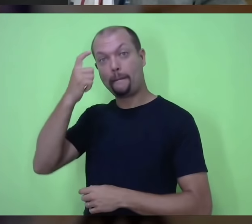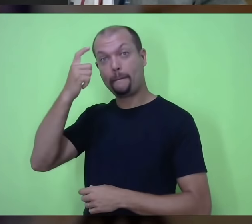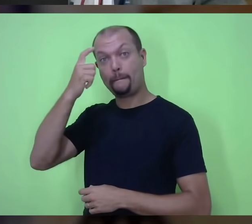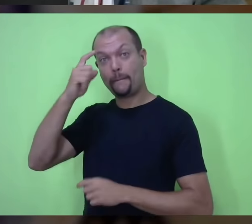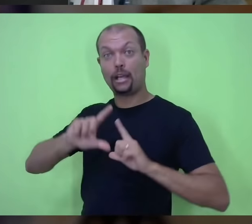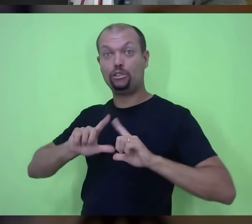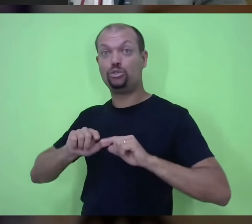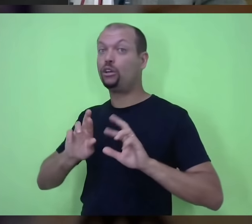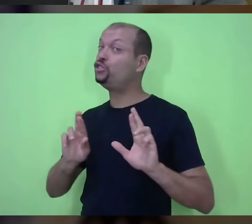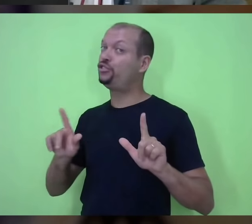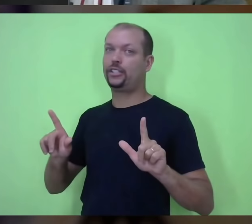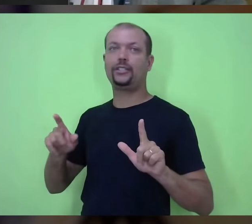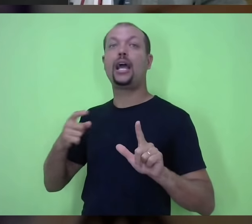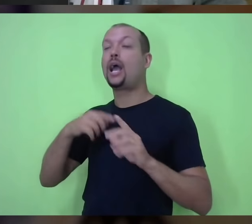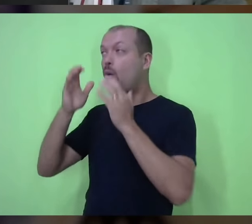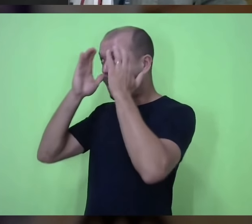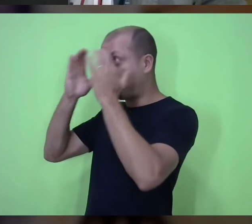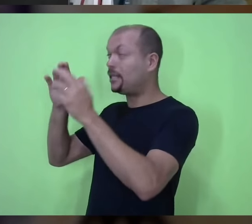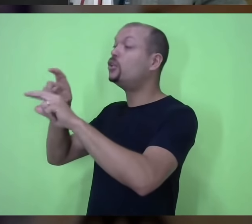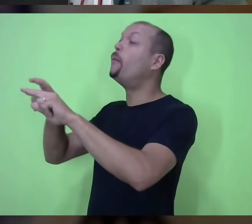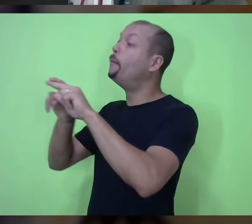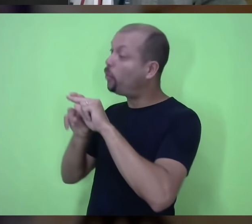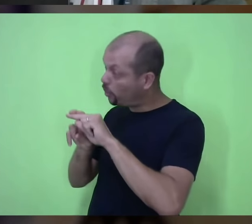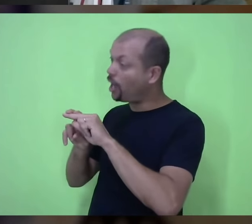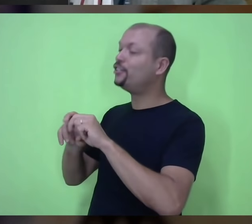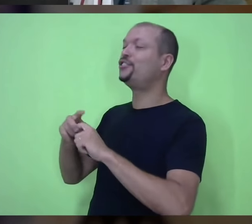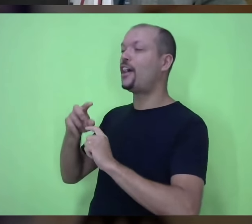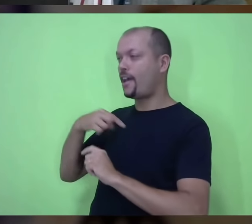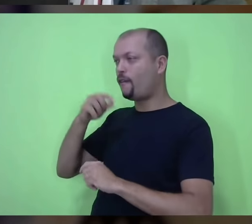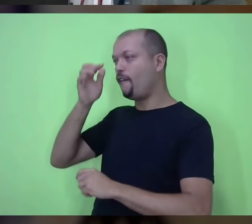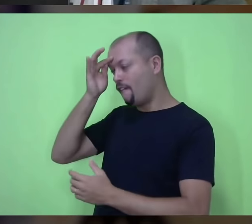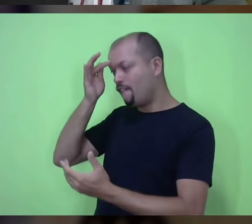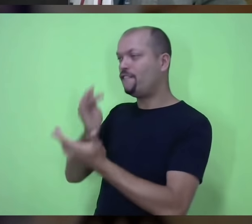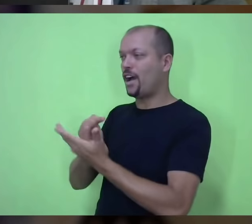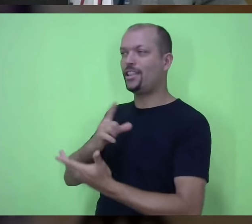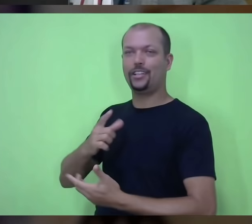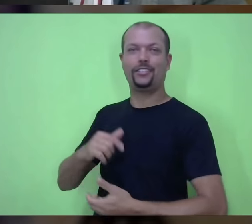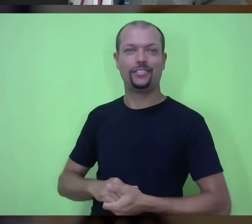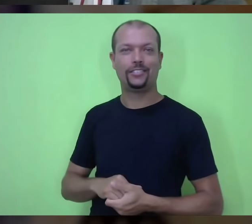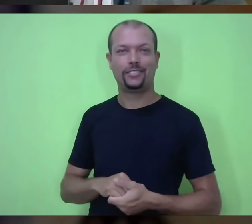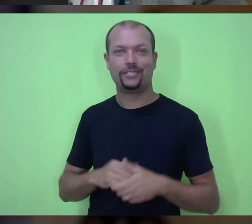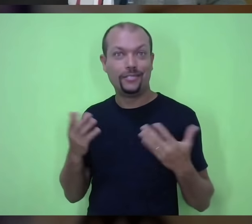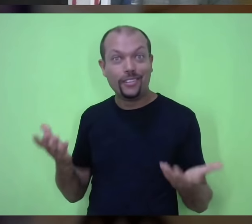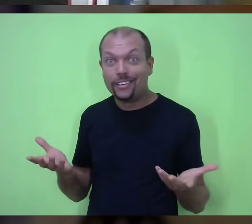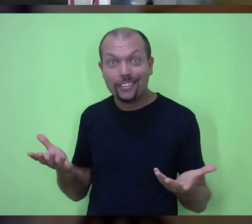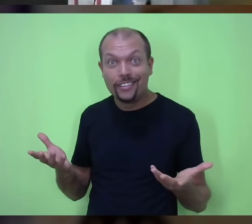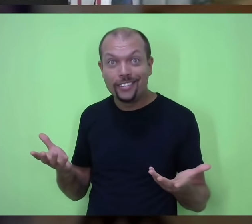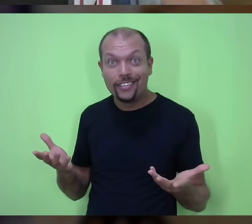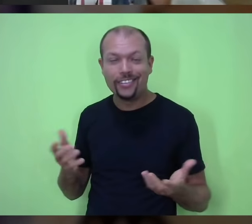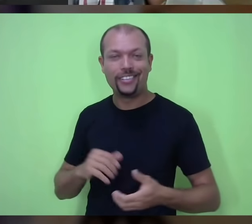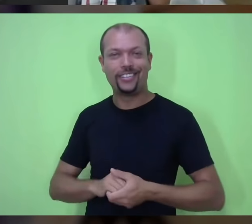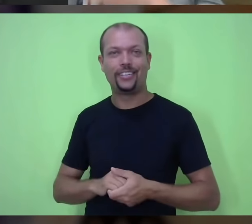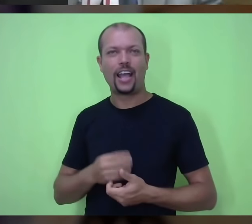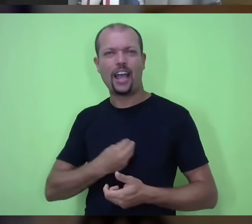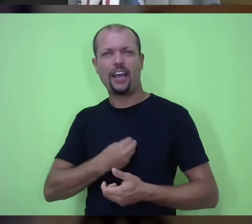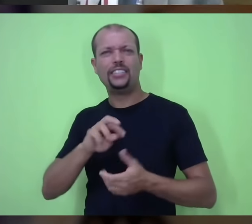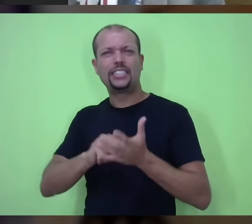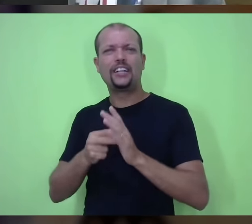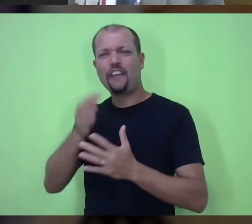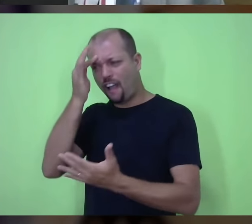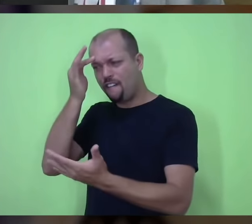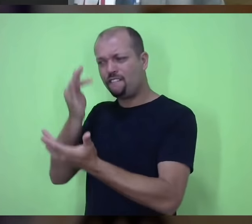mentalidade hebraica acontece ao contrário, eu obedeço, por isso eu tenho fé. Quer dizer, a obediência já é a demonstração prática da fé, a fé viva,